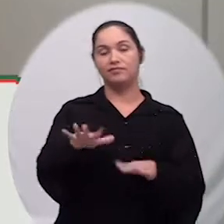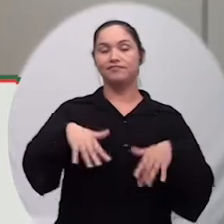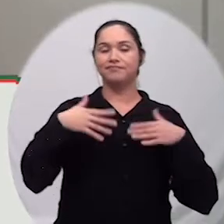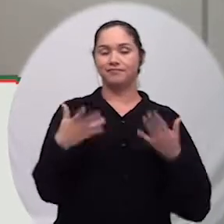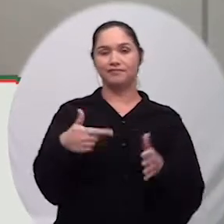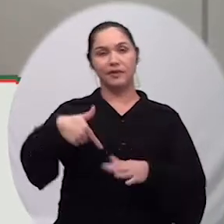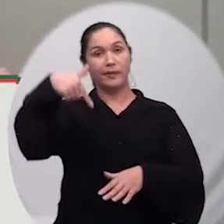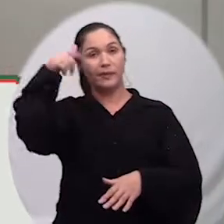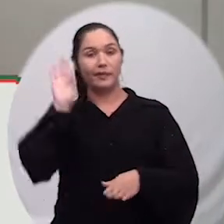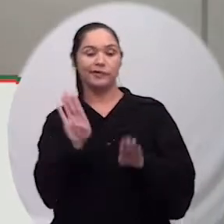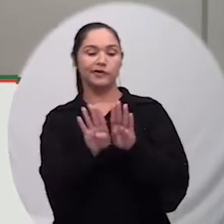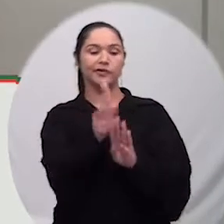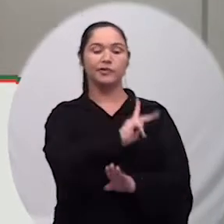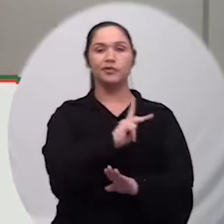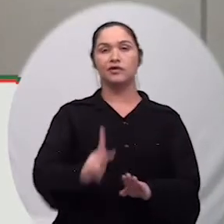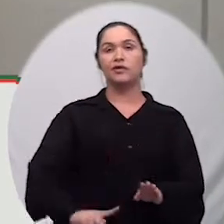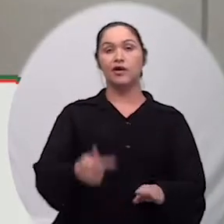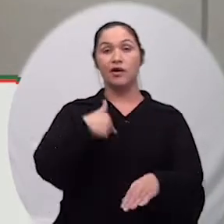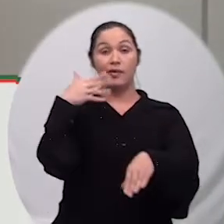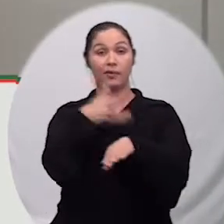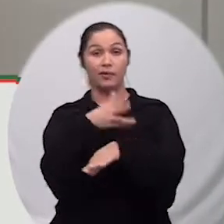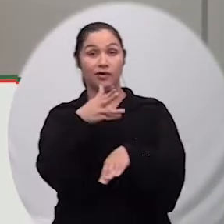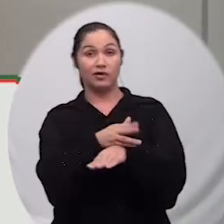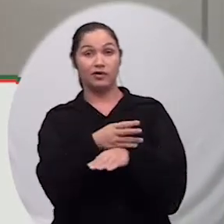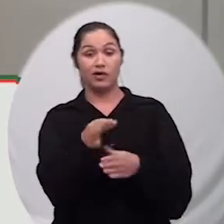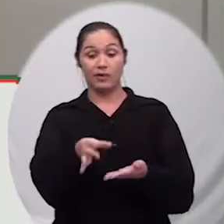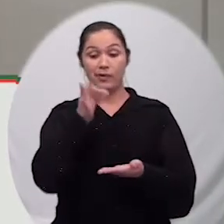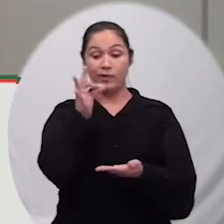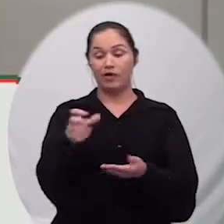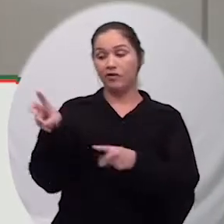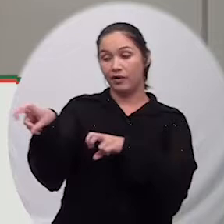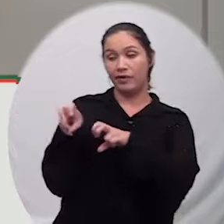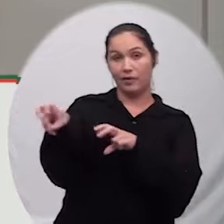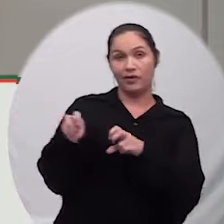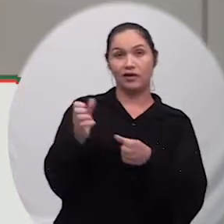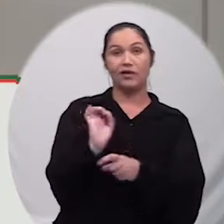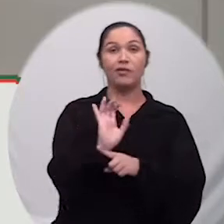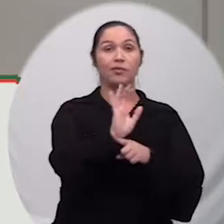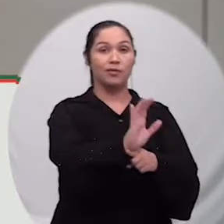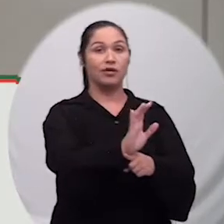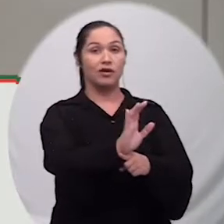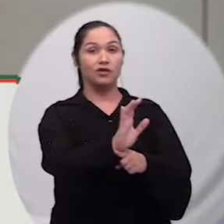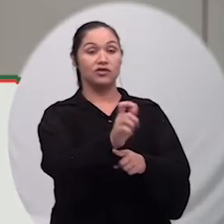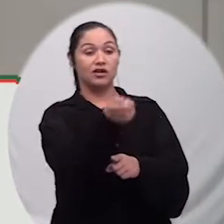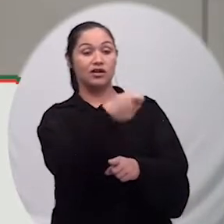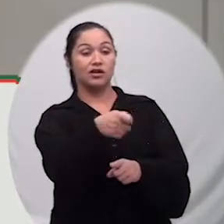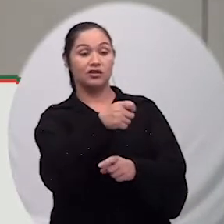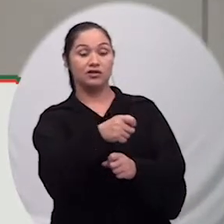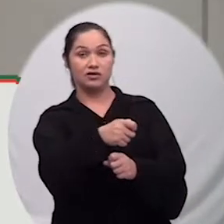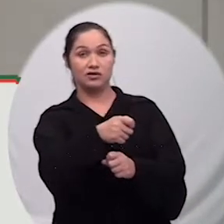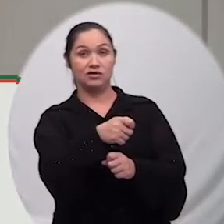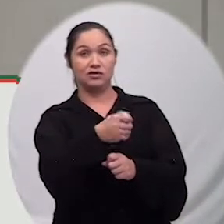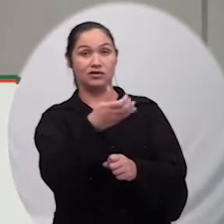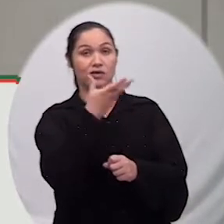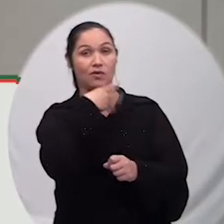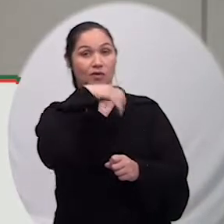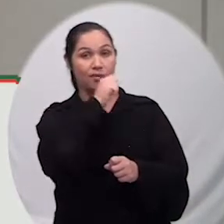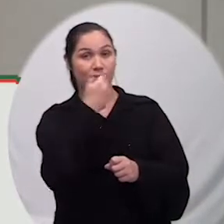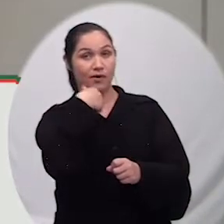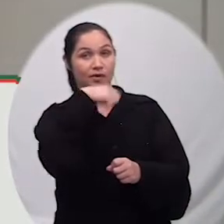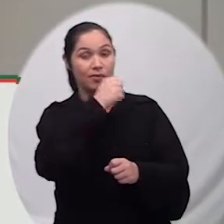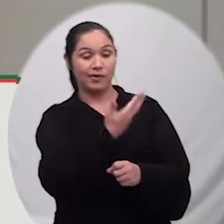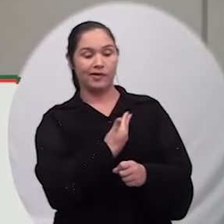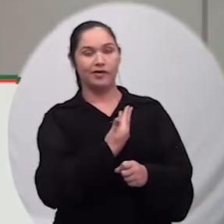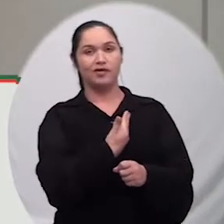ontem, senhor presidente, rapidamente, participei do Café Colonial em benefício à Associação de Pais Amigos dos Autistas de Criciúma. Então, foi